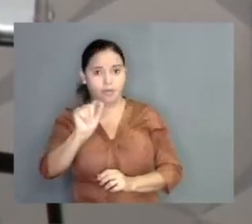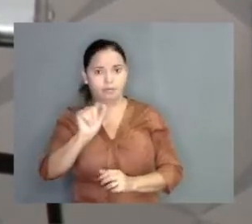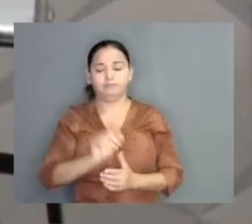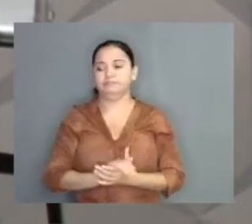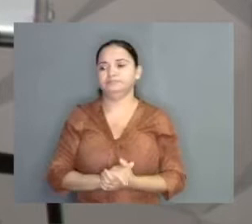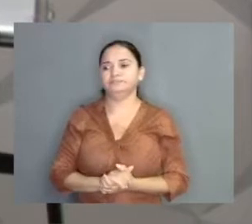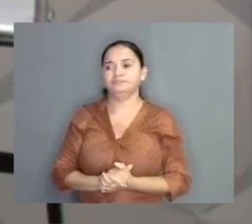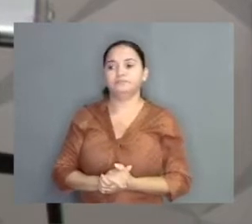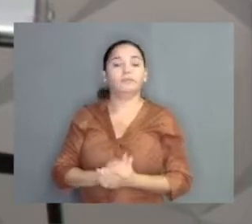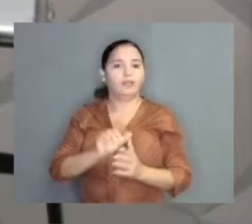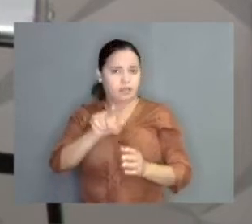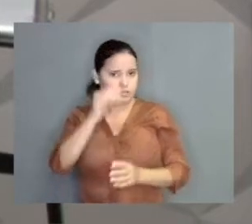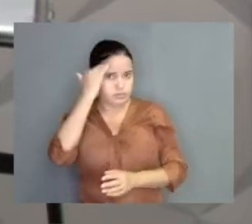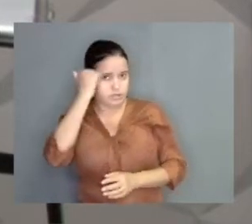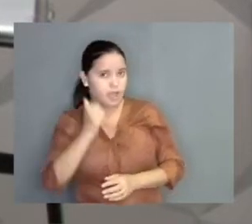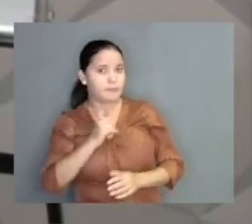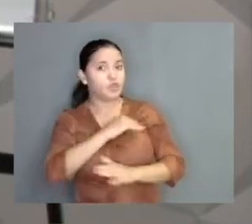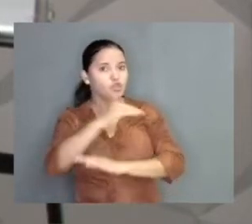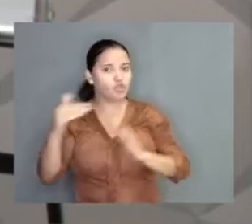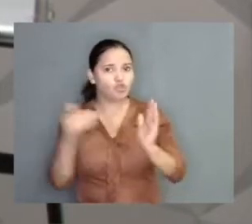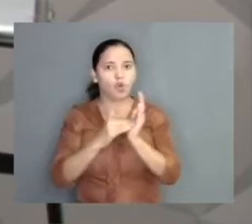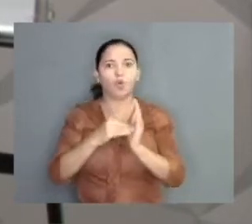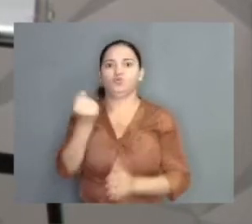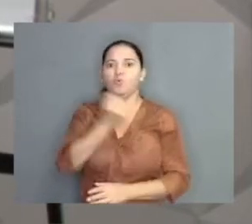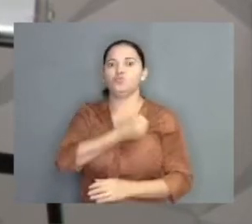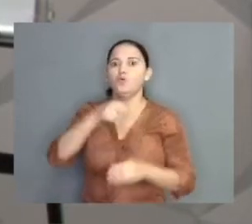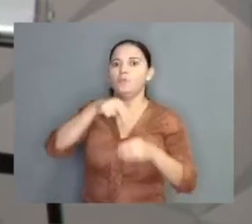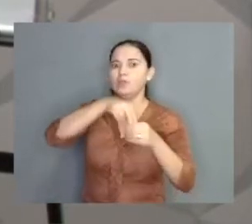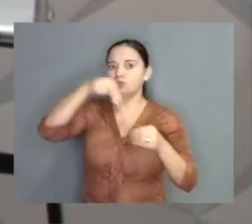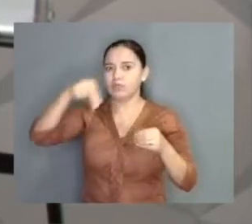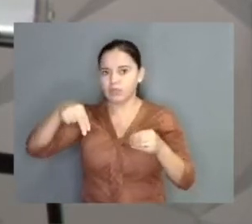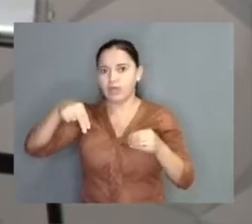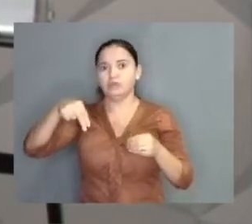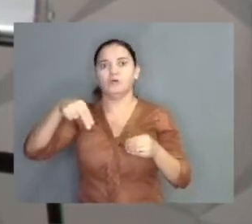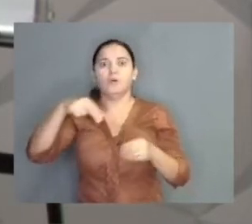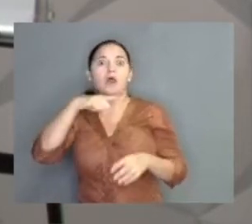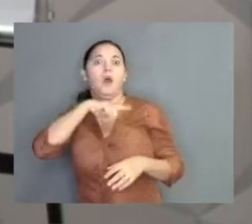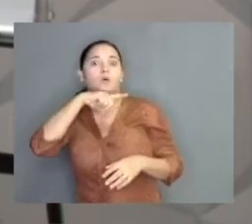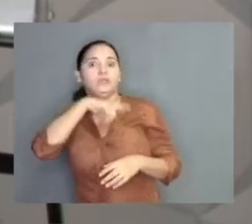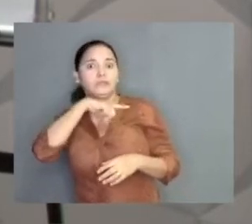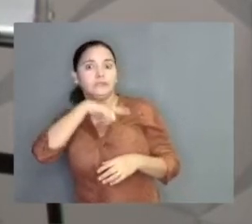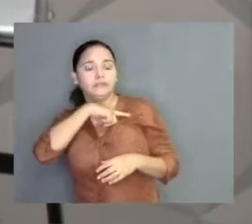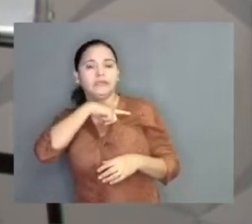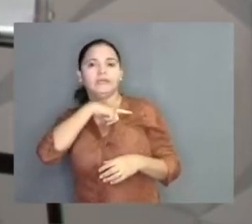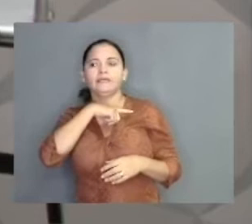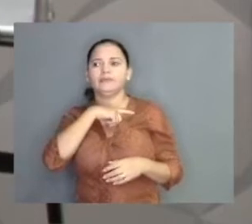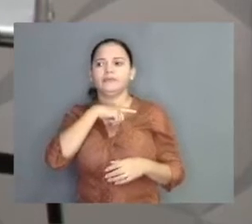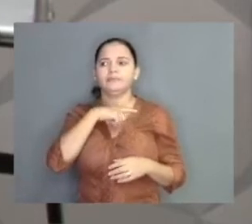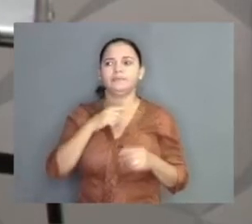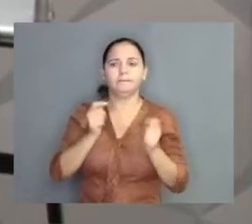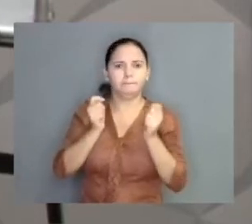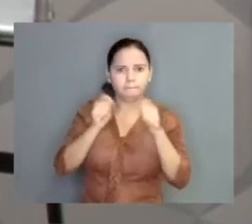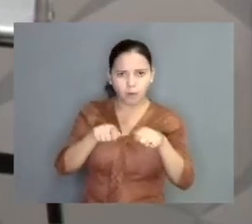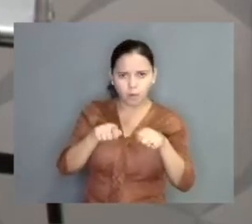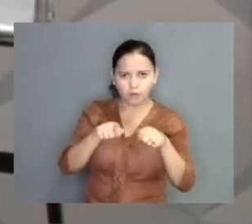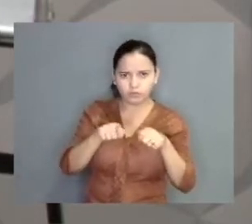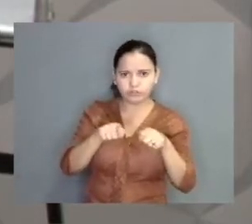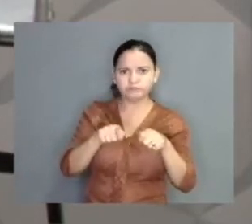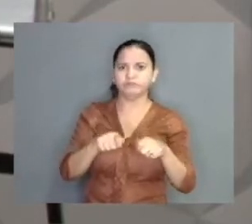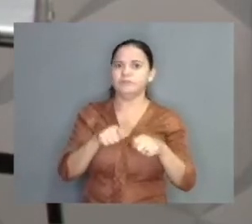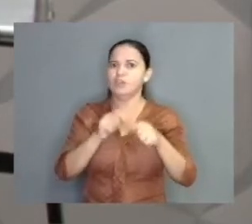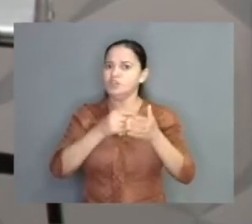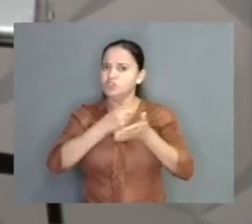número natural, mesmo que ele não mostre, a gente sabe que ele pode ser escrito na forma de